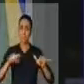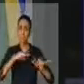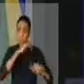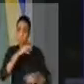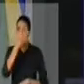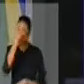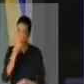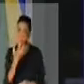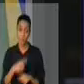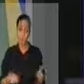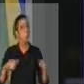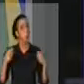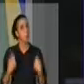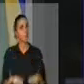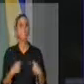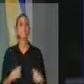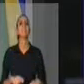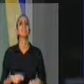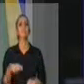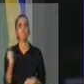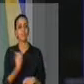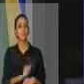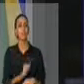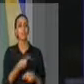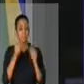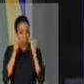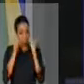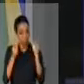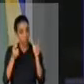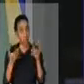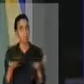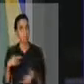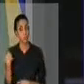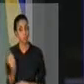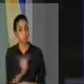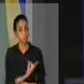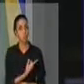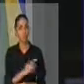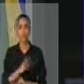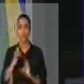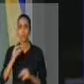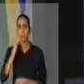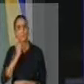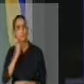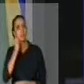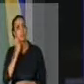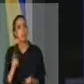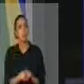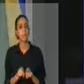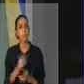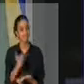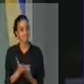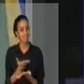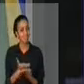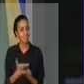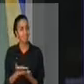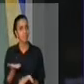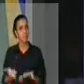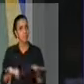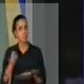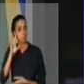mas precisa ser enfrentada por todos nós, os parlamentares. E, por isso, deputado Rômulo,